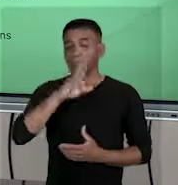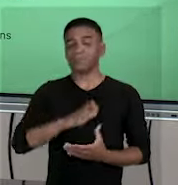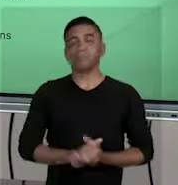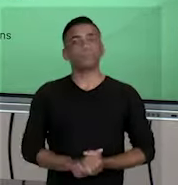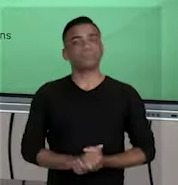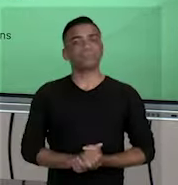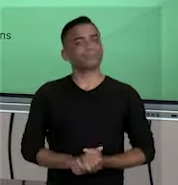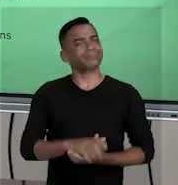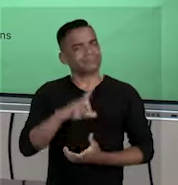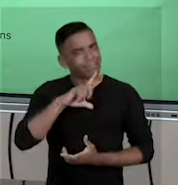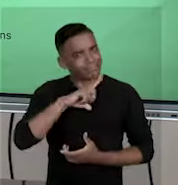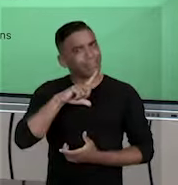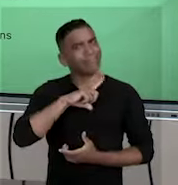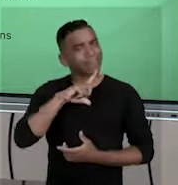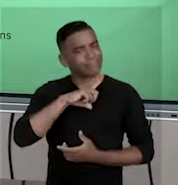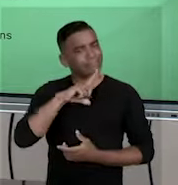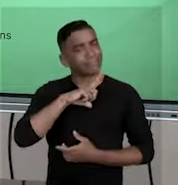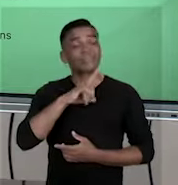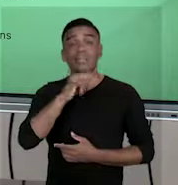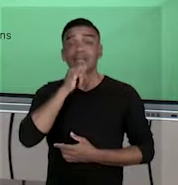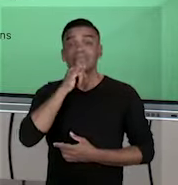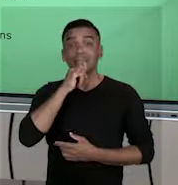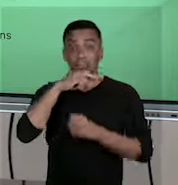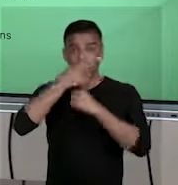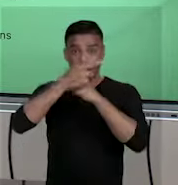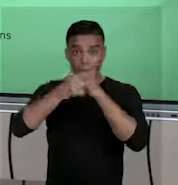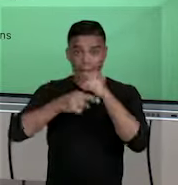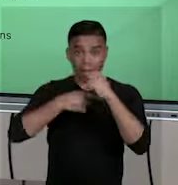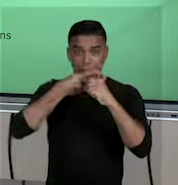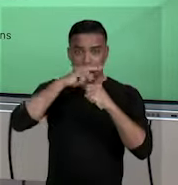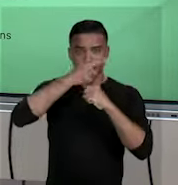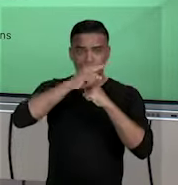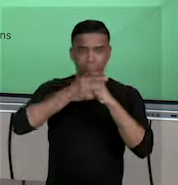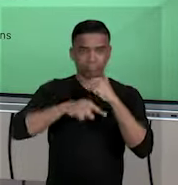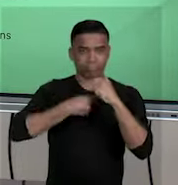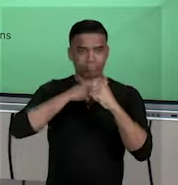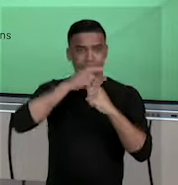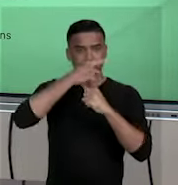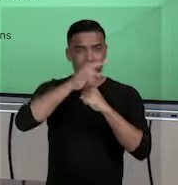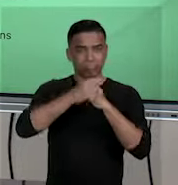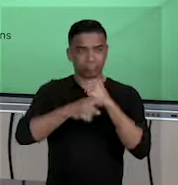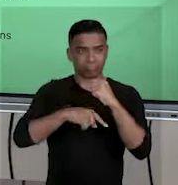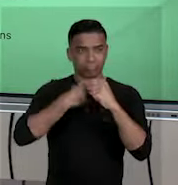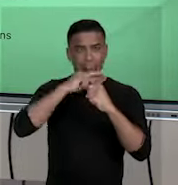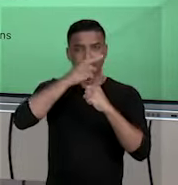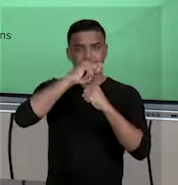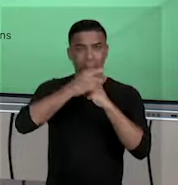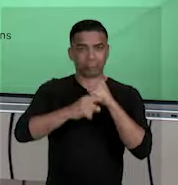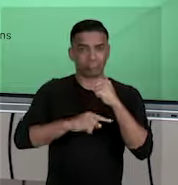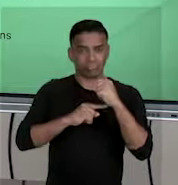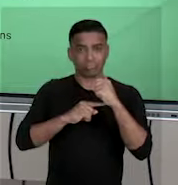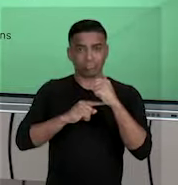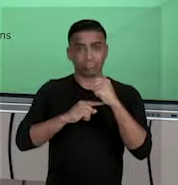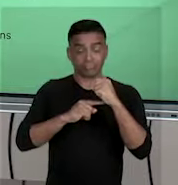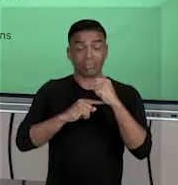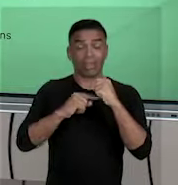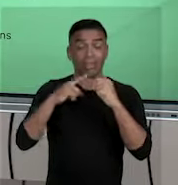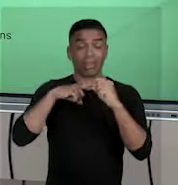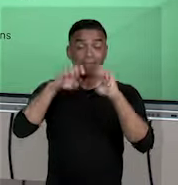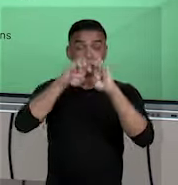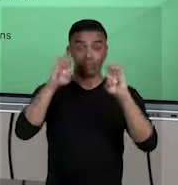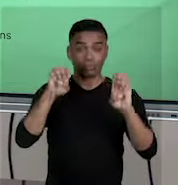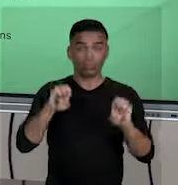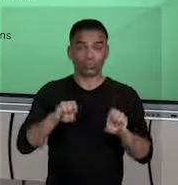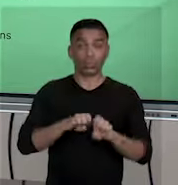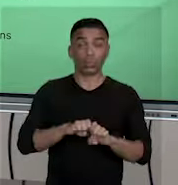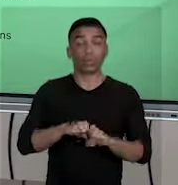ter, por exemplo, o átomo, né? E esse átomo, a gente tem estrutura na qual a